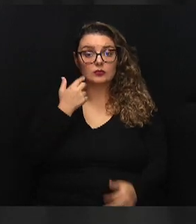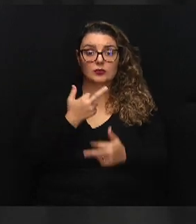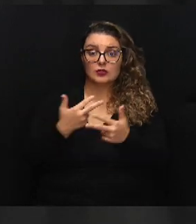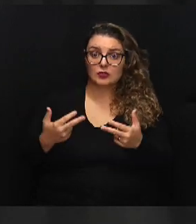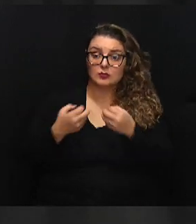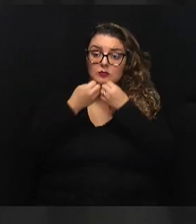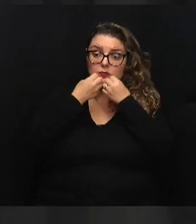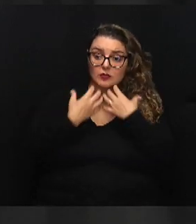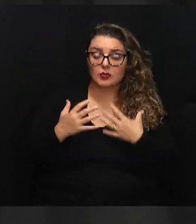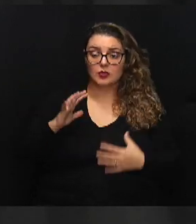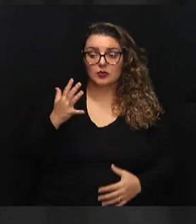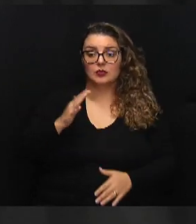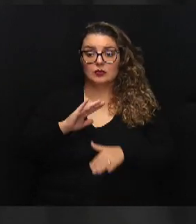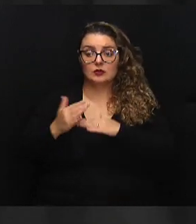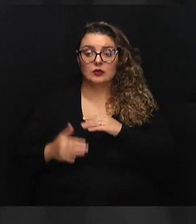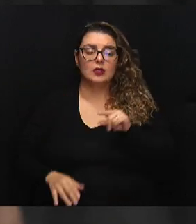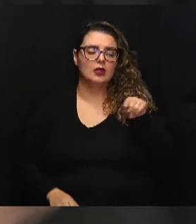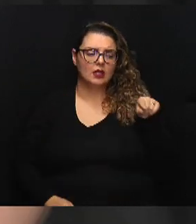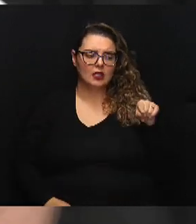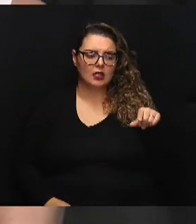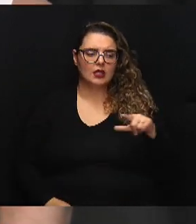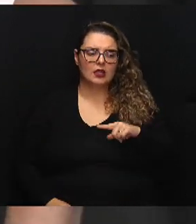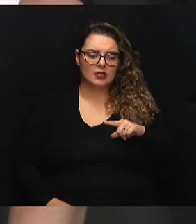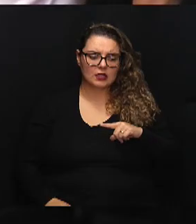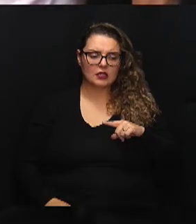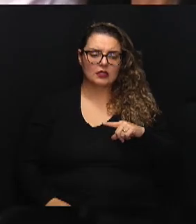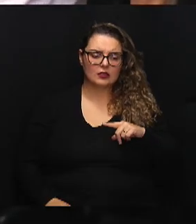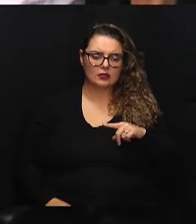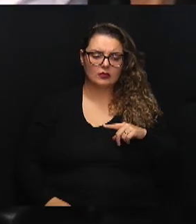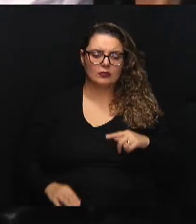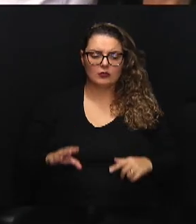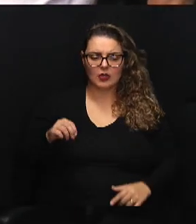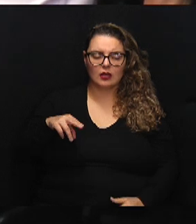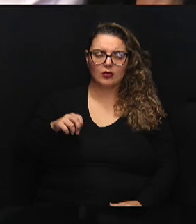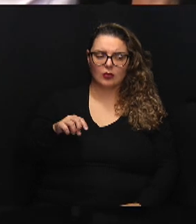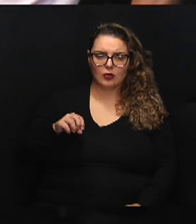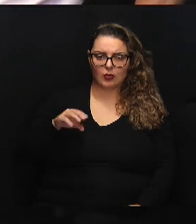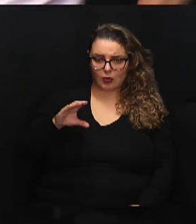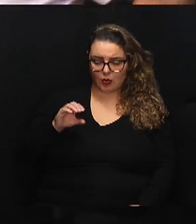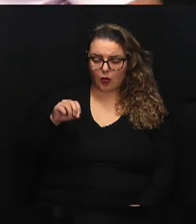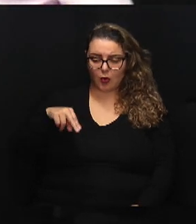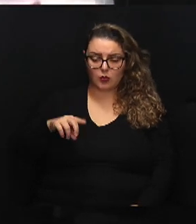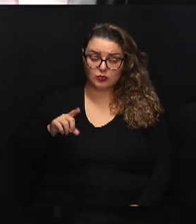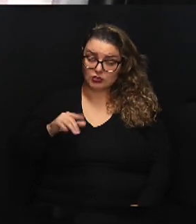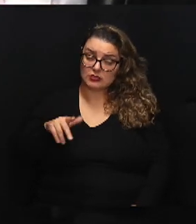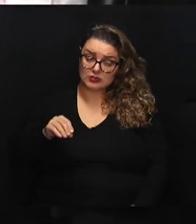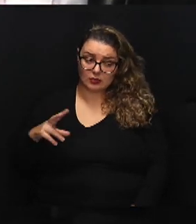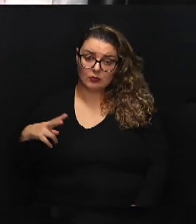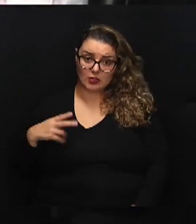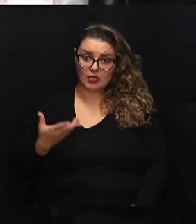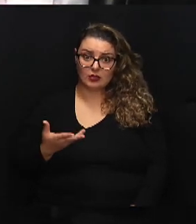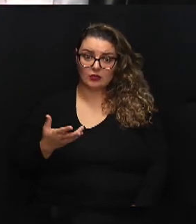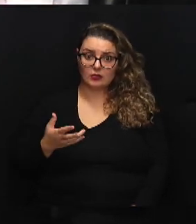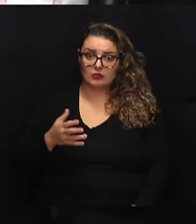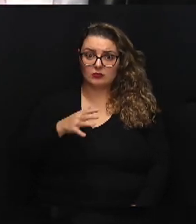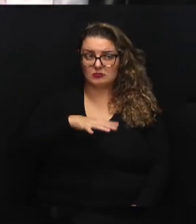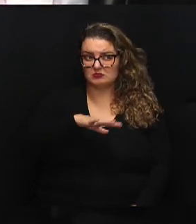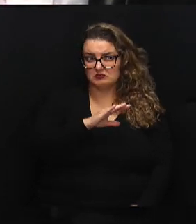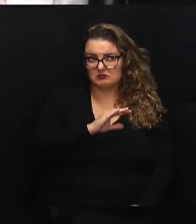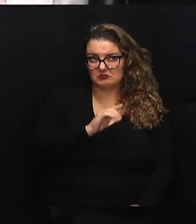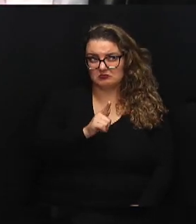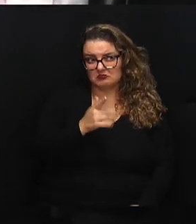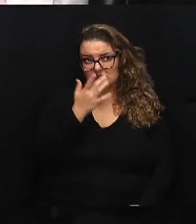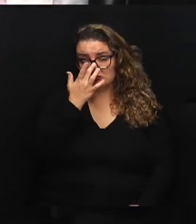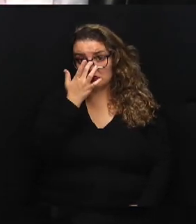que acontecem no bairro. Lá tem uma condição, acho que bem particular, que talvez aconteça lá na região do Campo Grande, mas acho